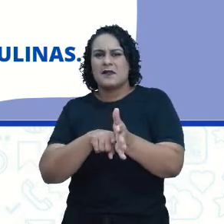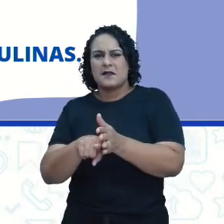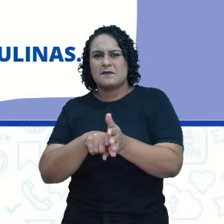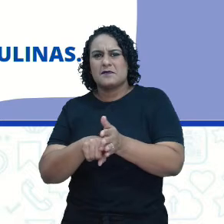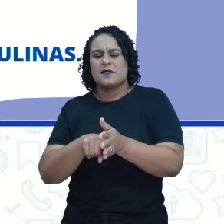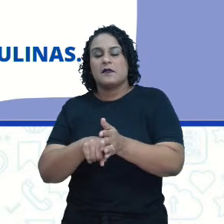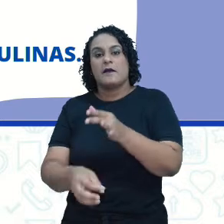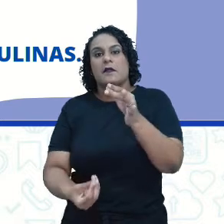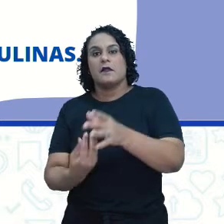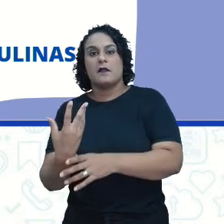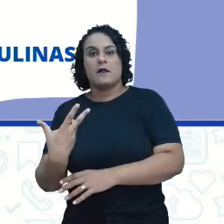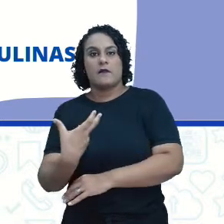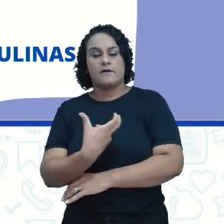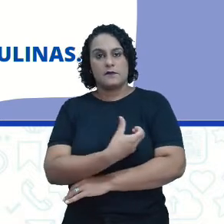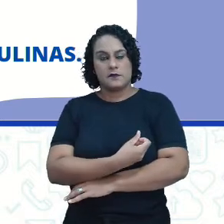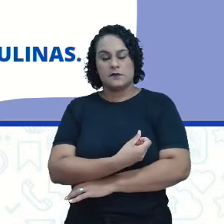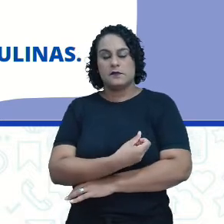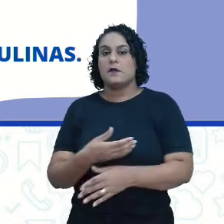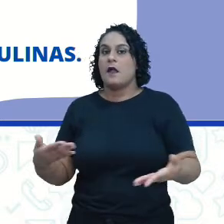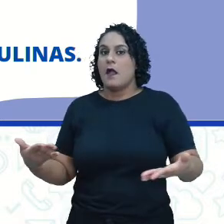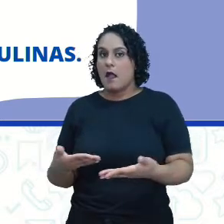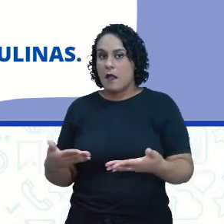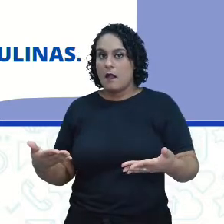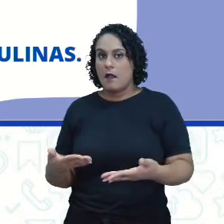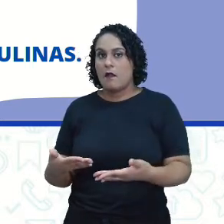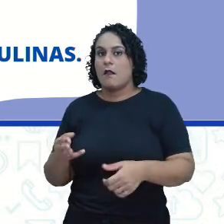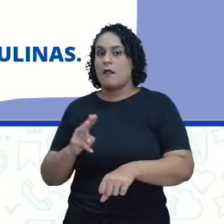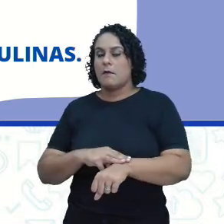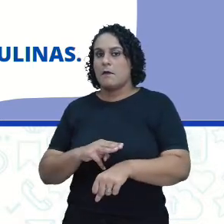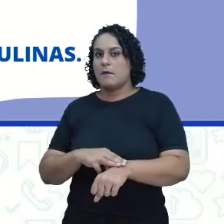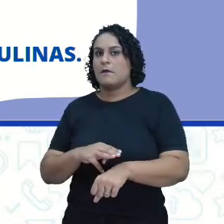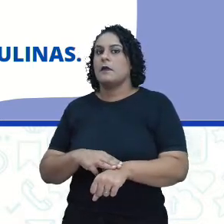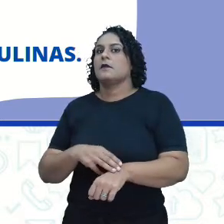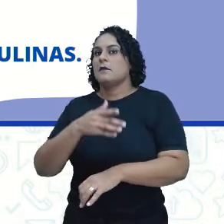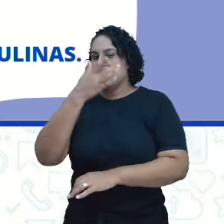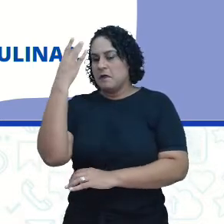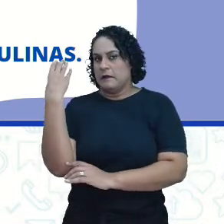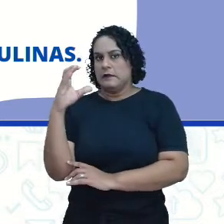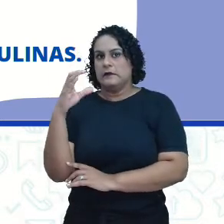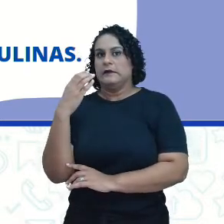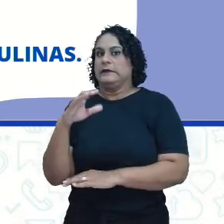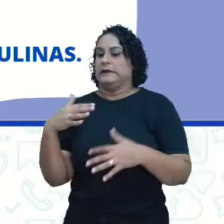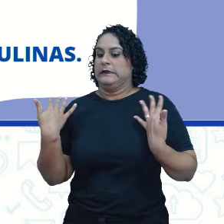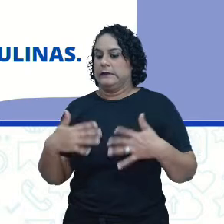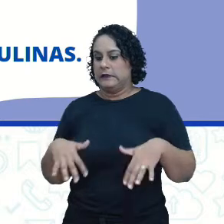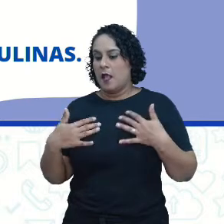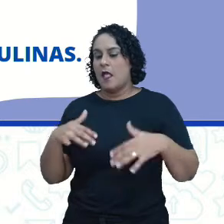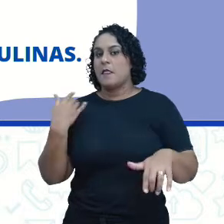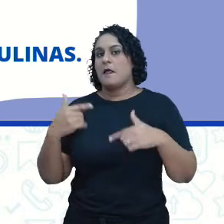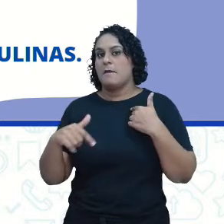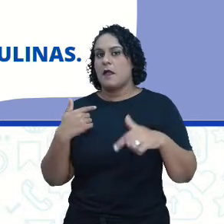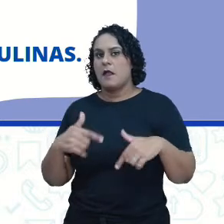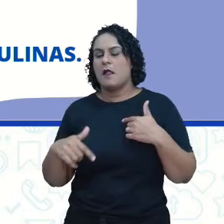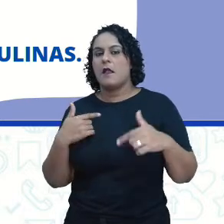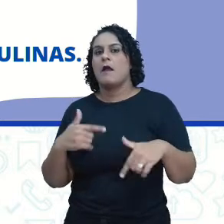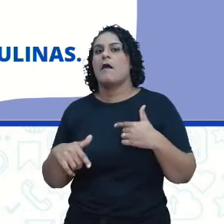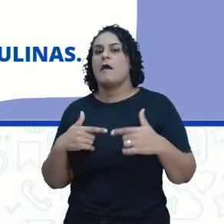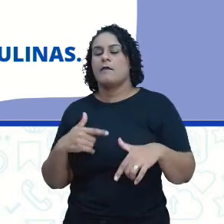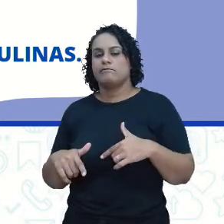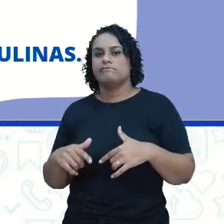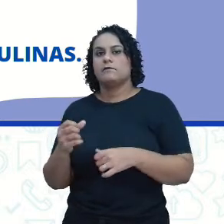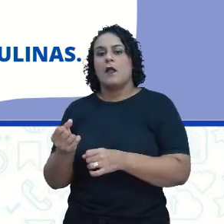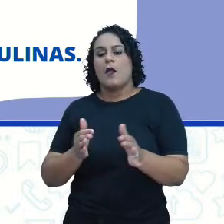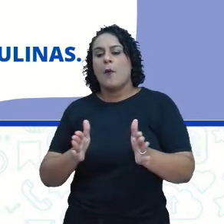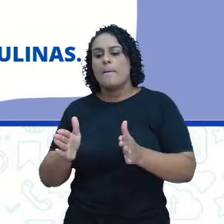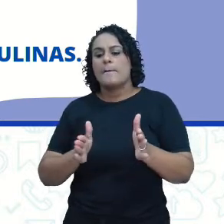uma vacina. No nosso caso agora da Covid, eles tiveram de ter um trabalho, vamos dizer, muito intenso, para em pouco tempo desenvolver aí